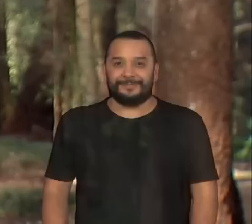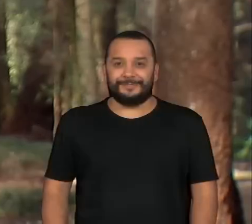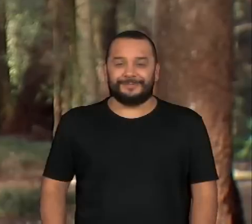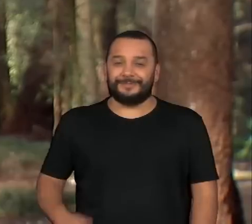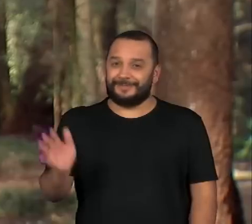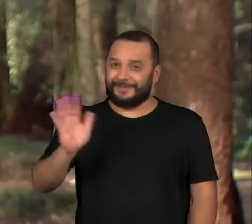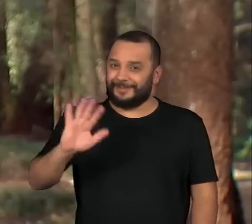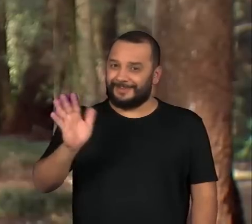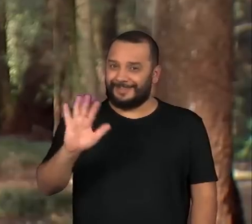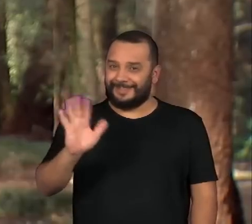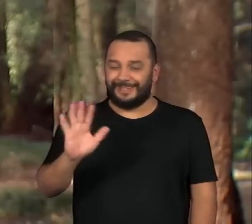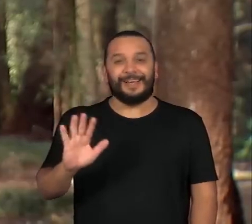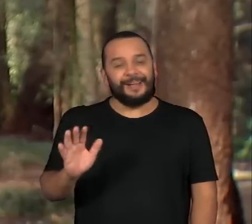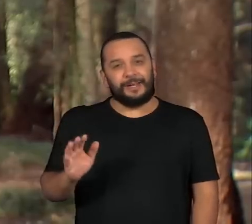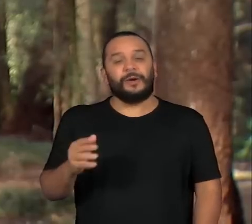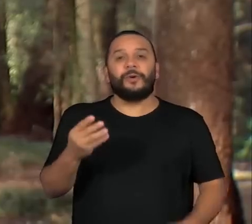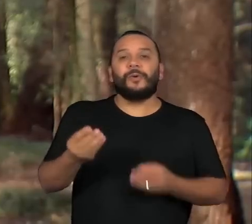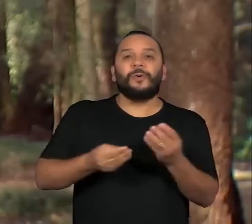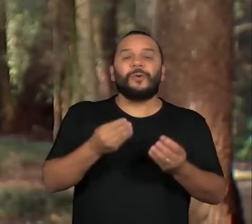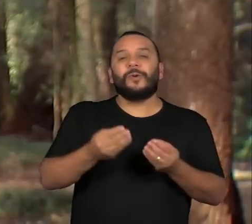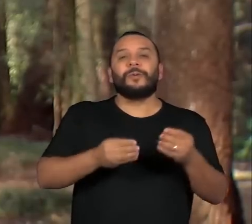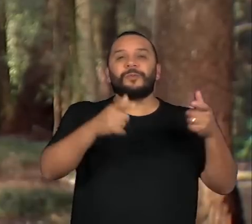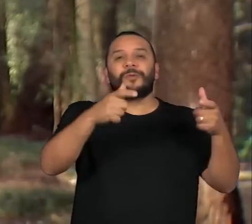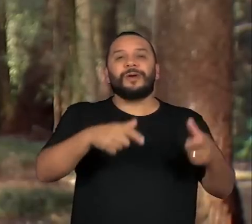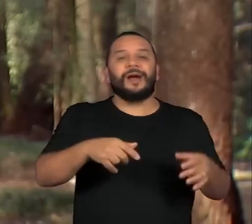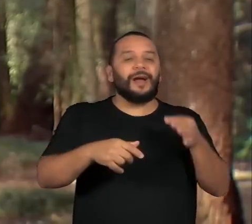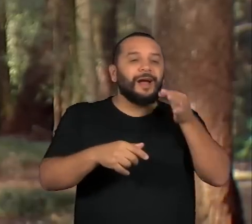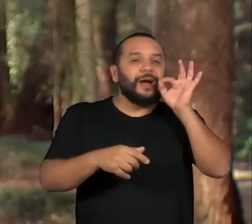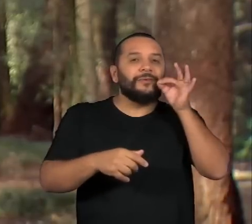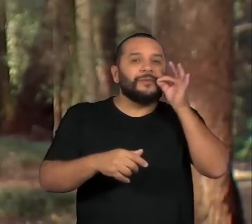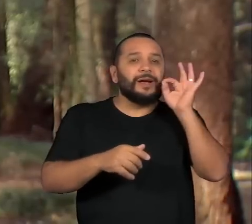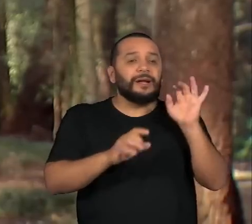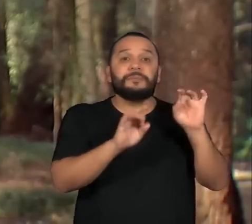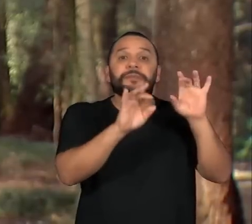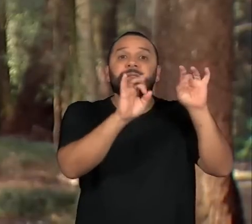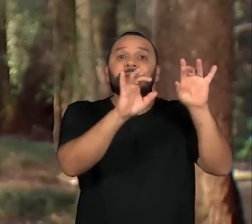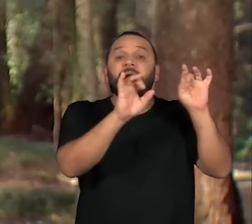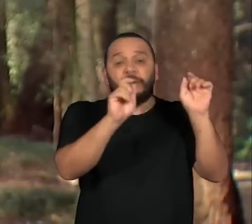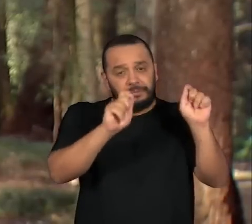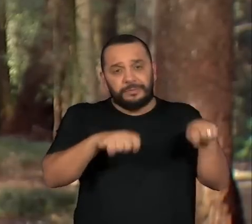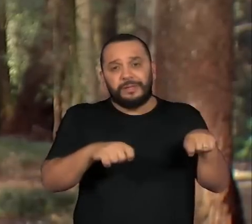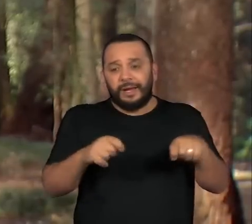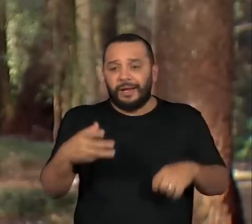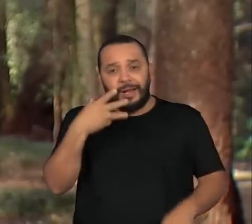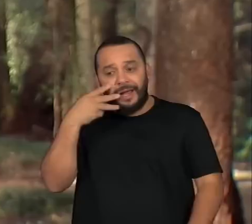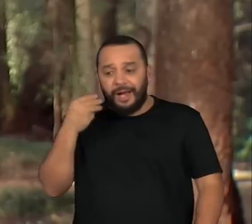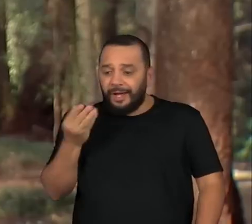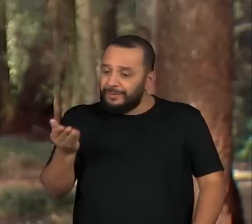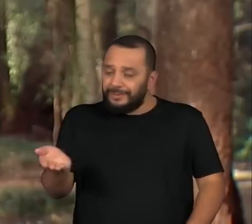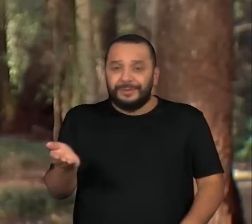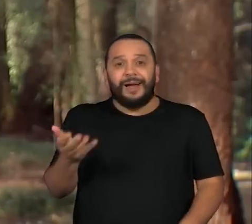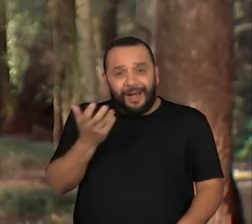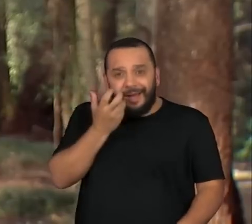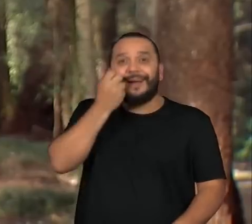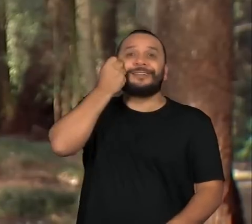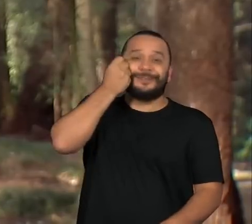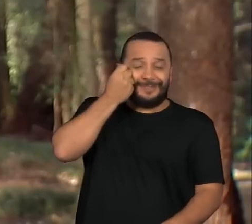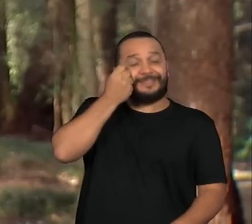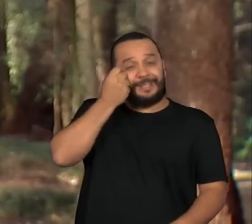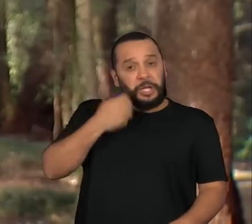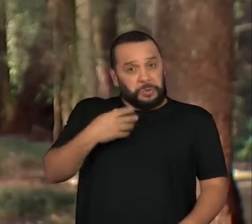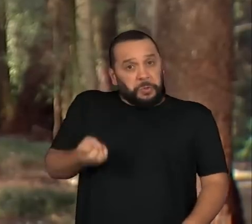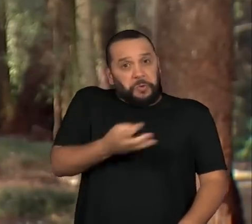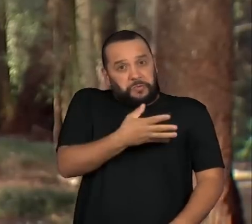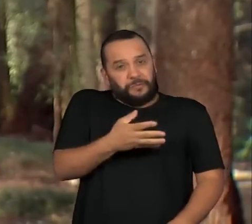Olá! Um novo conceito de cafeteria que incentiva a adoção responsável de gatos abandonados é um dos destaques